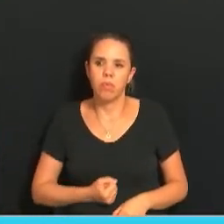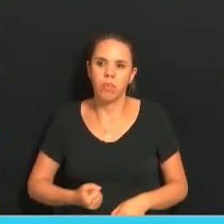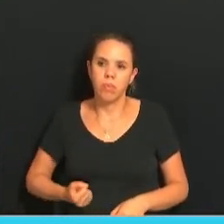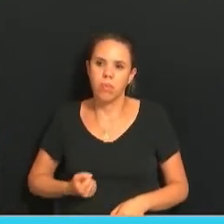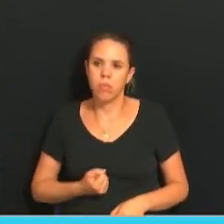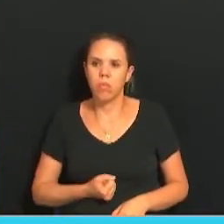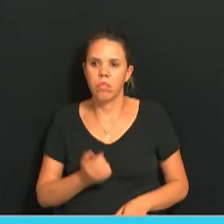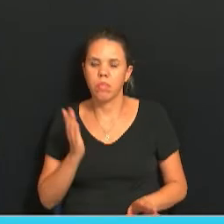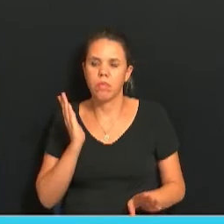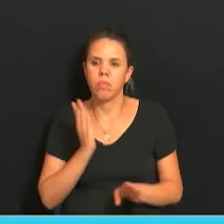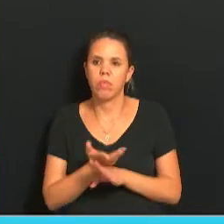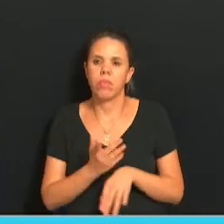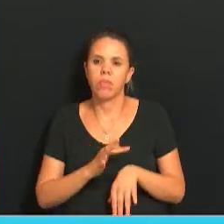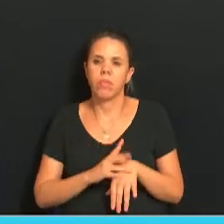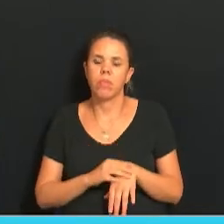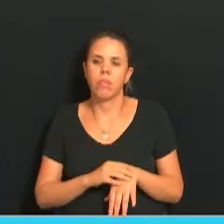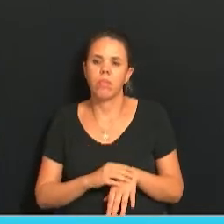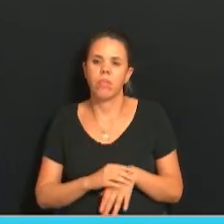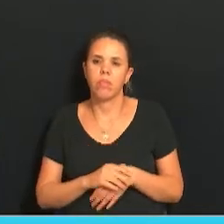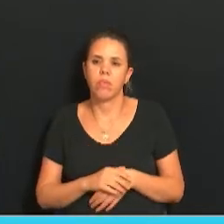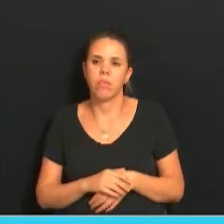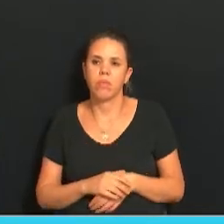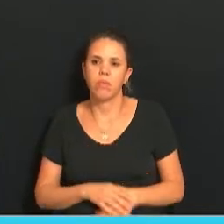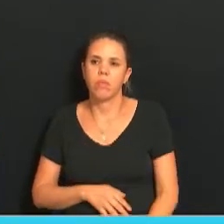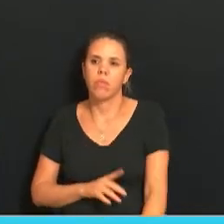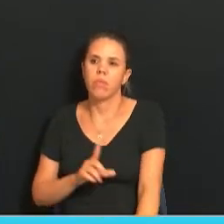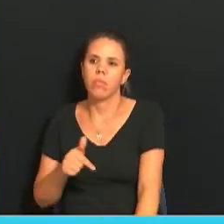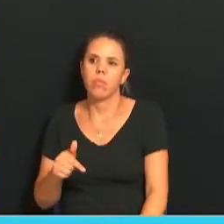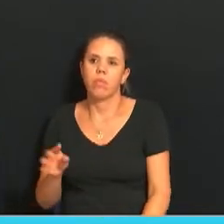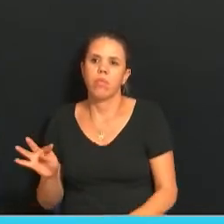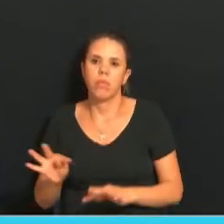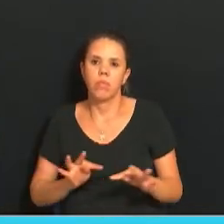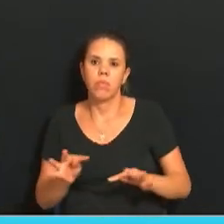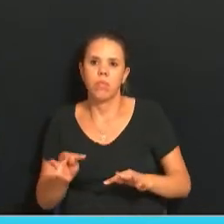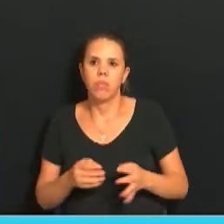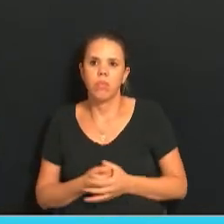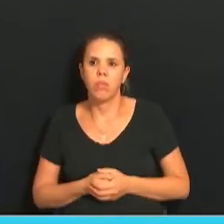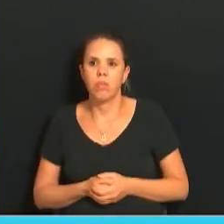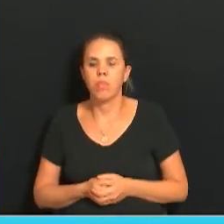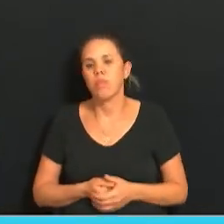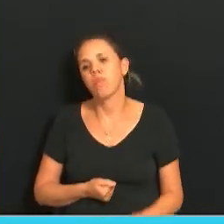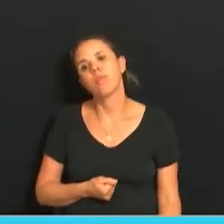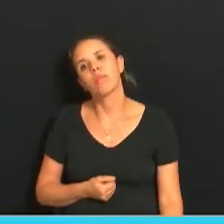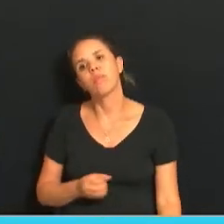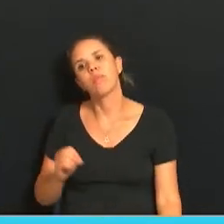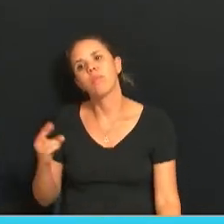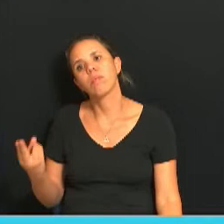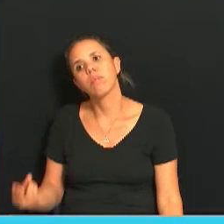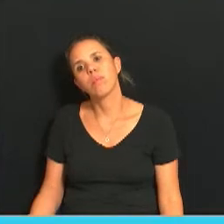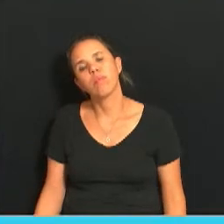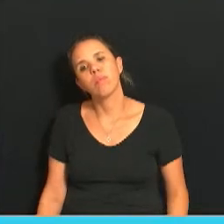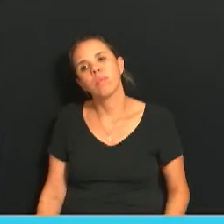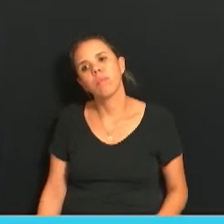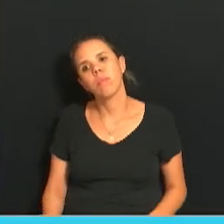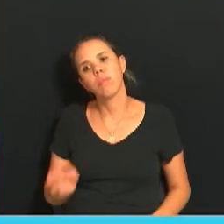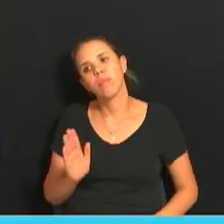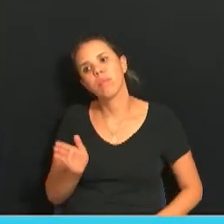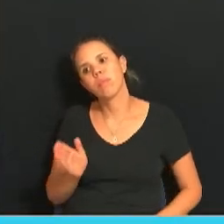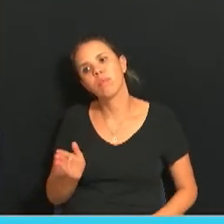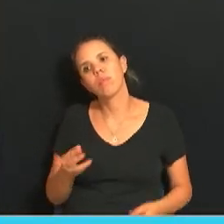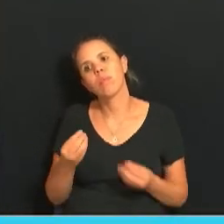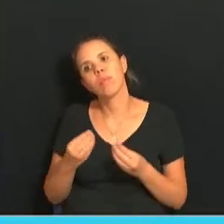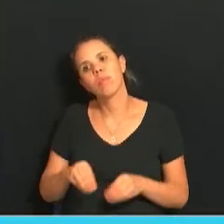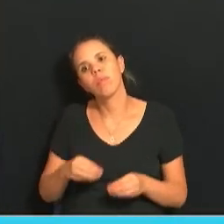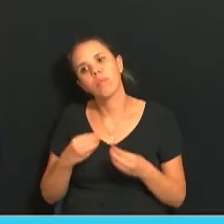vai fazer a investigação e chega ao diagnóstico e depois tratamento desse câncer renal, ou então, quando ele já está comprometendo a via